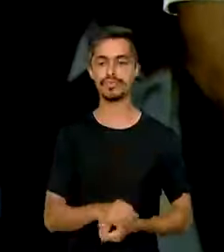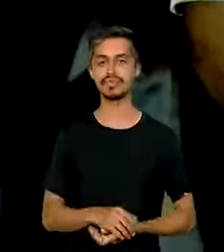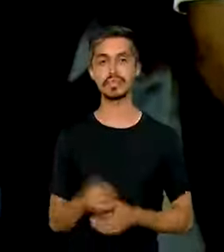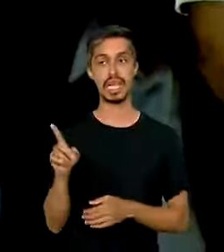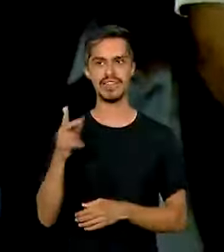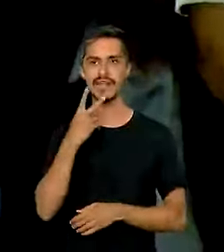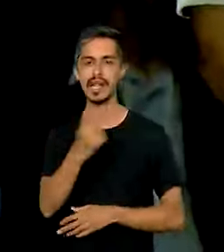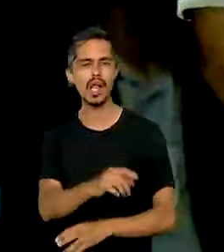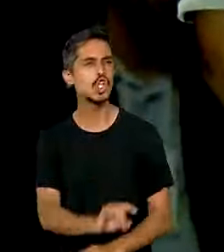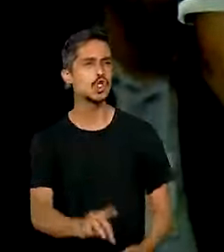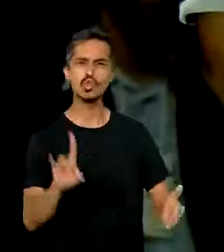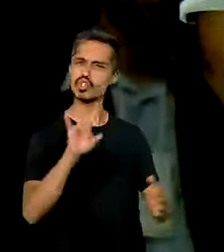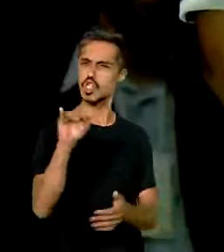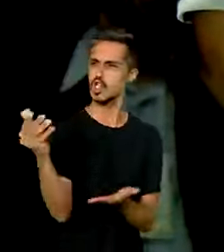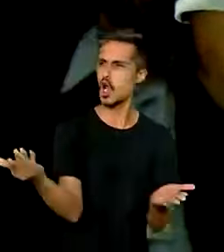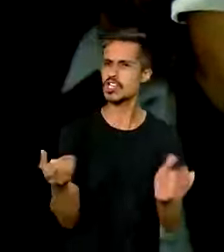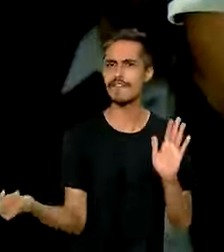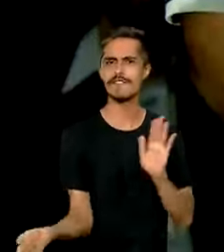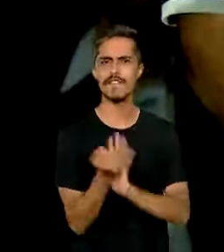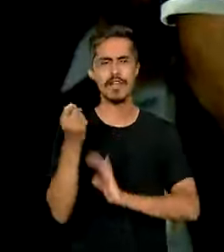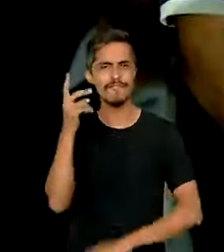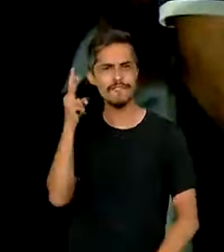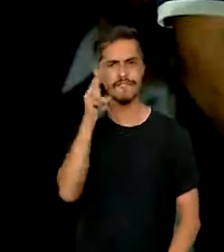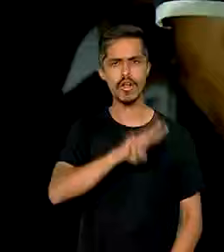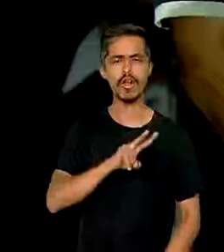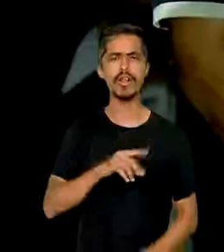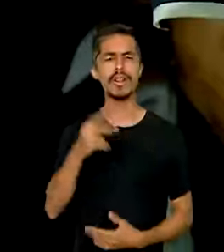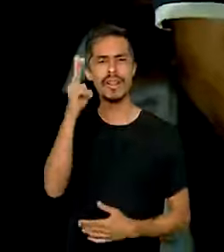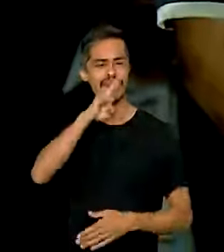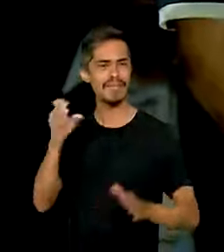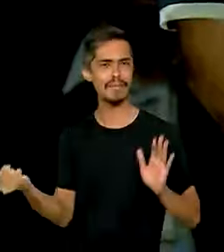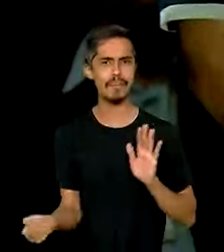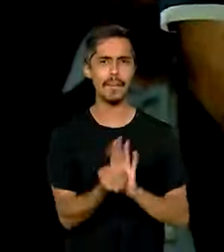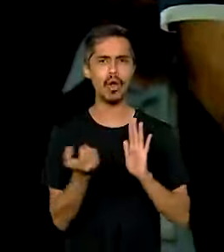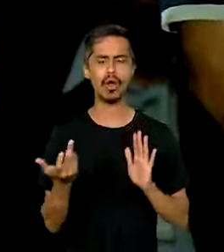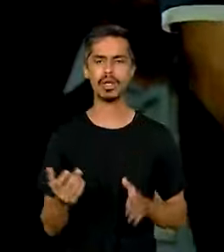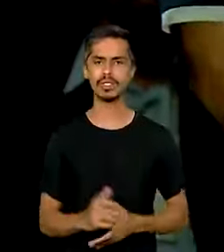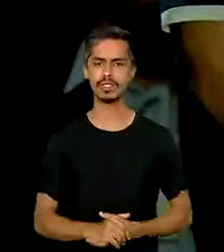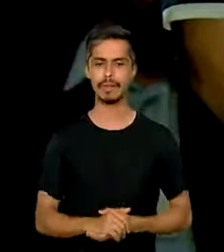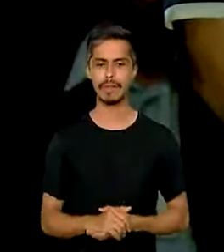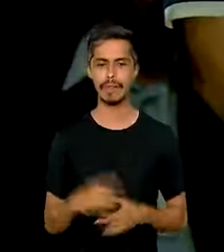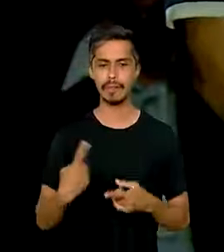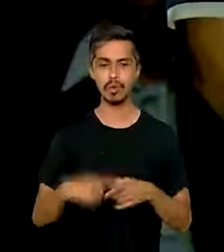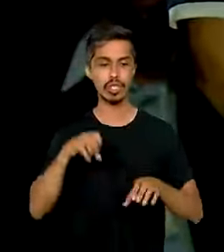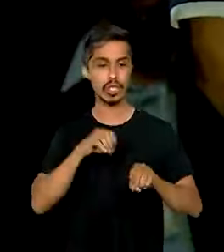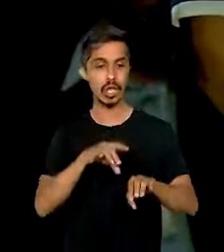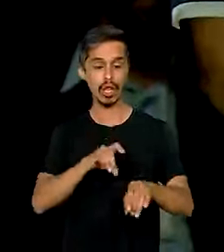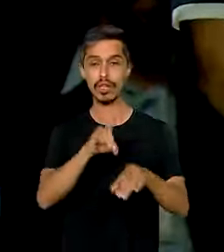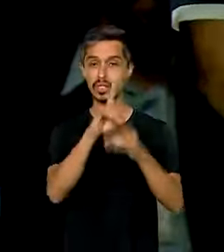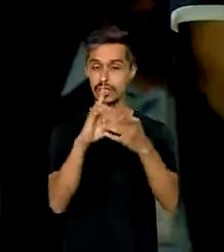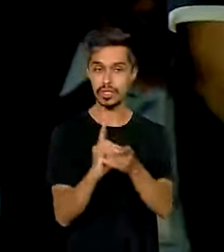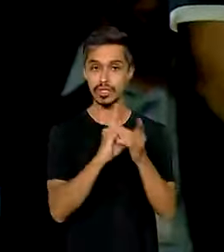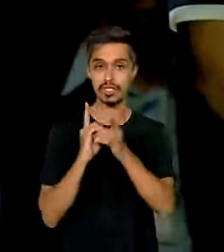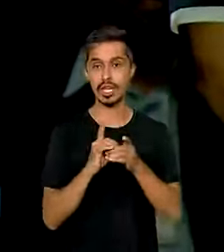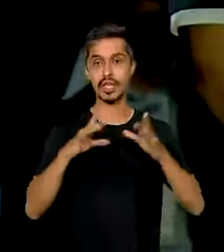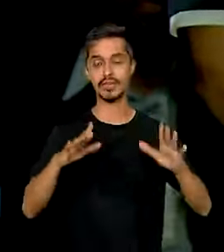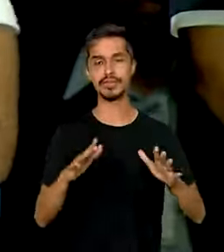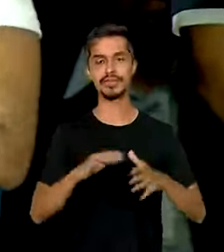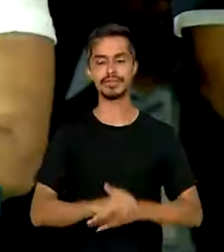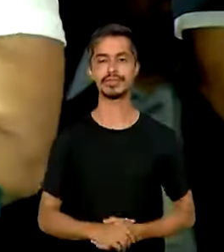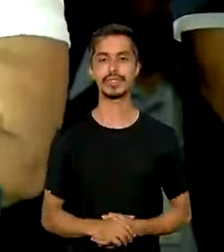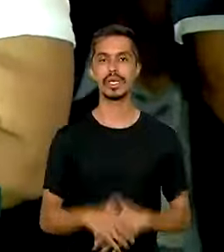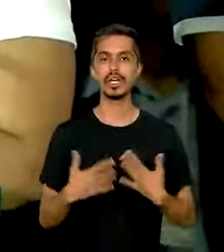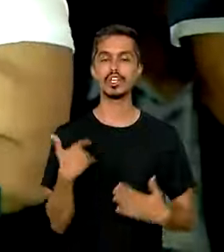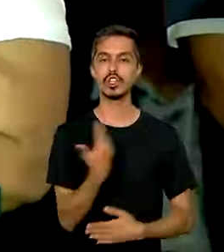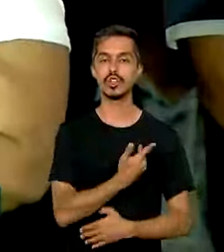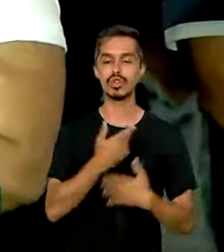a retomada de uma construção democrática da educação brasileira. E é por isso que nós estamos aqui para